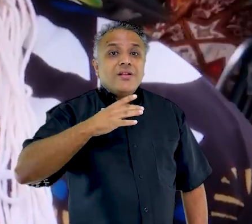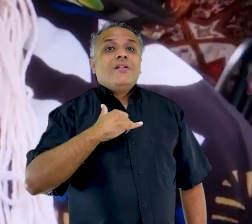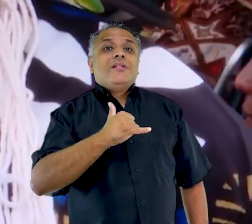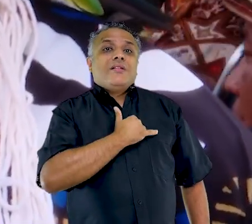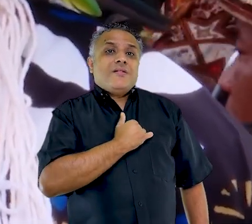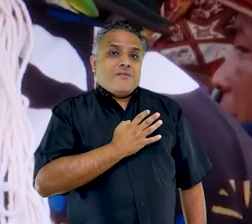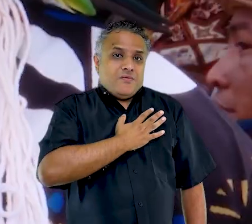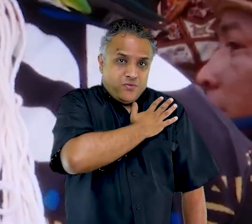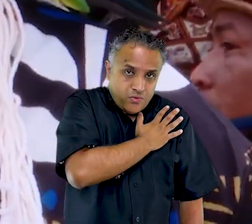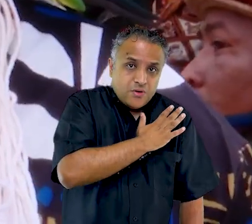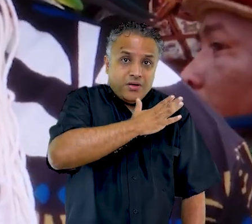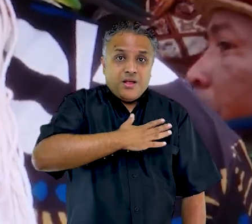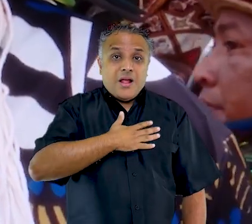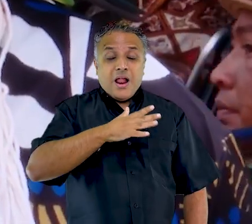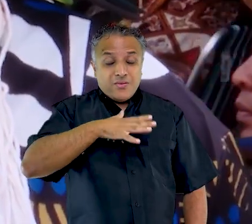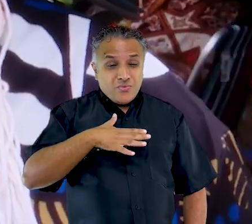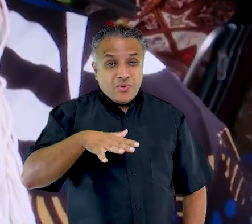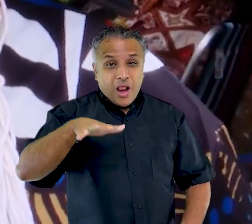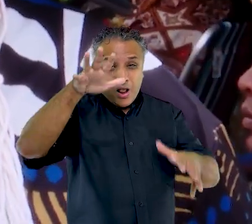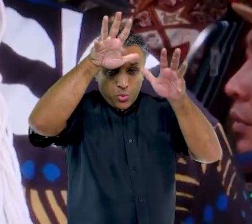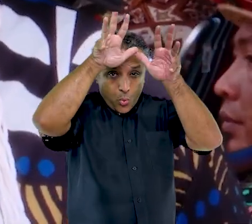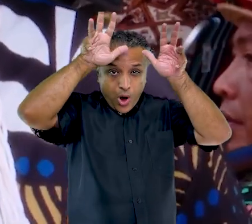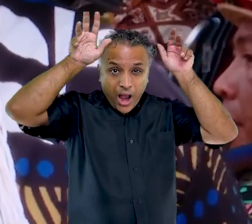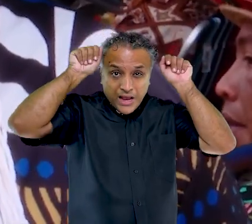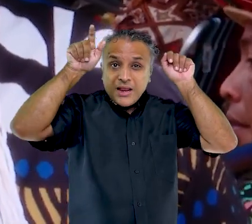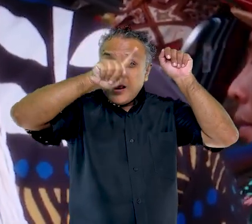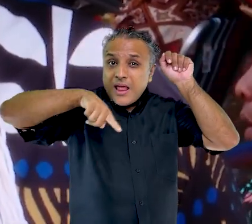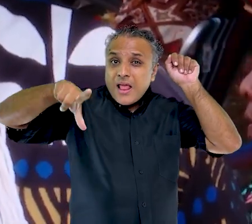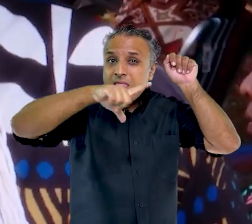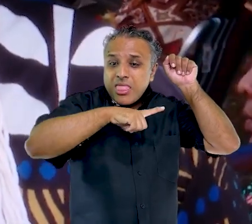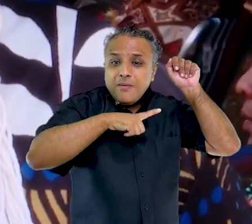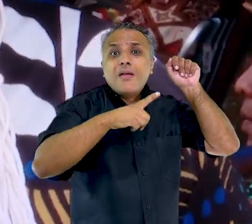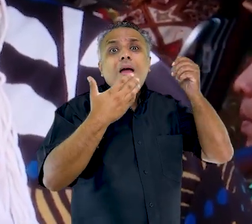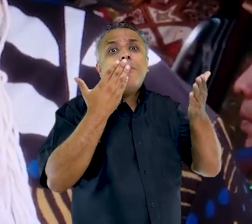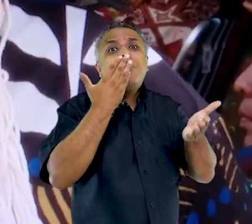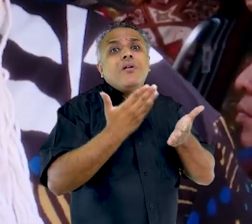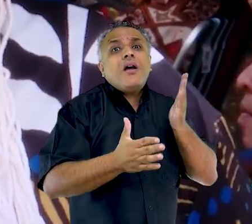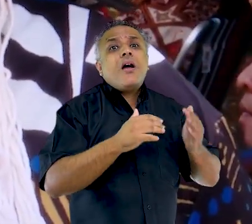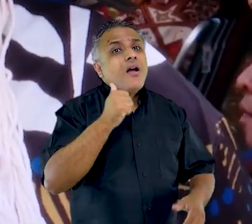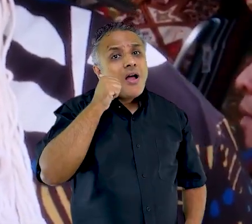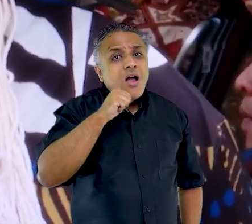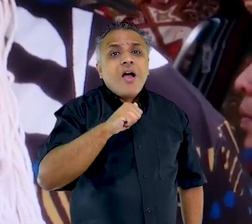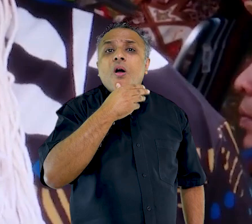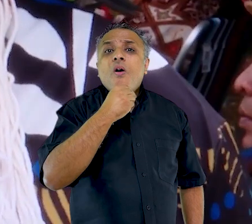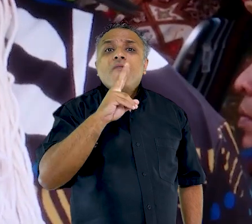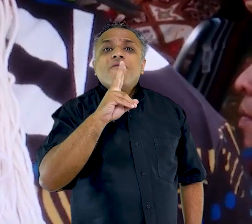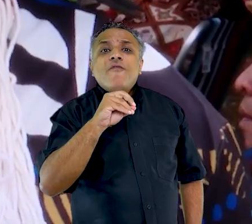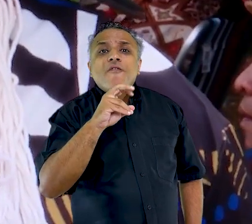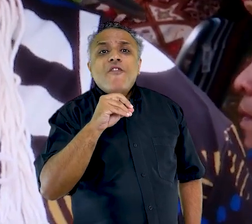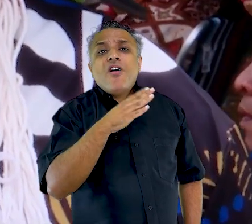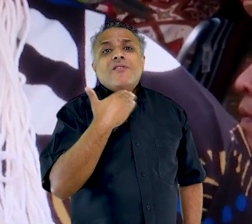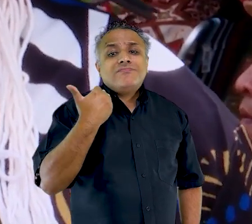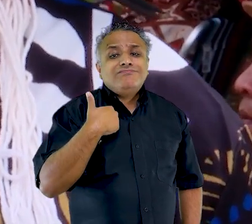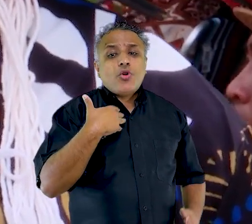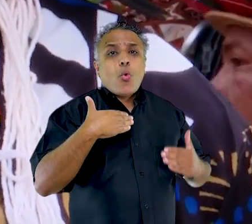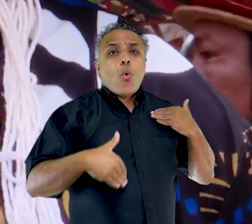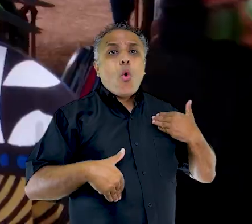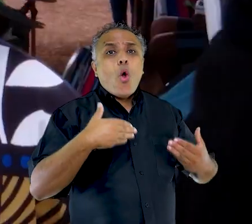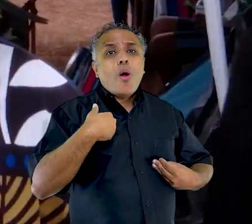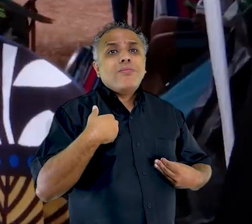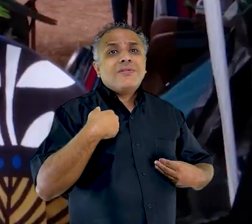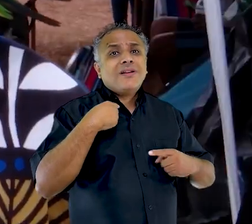no Acre. Durante a pandemia, ela perdeu os avós e ainda tenta recuperar os corpos para realizar os rituais da